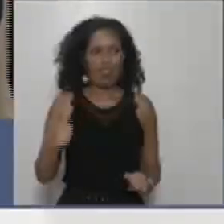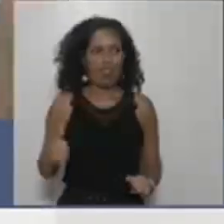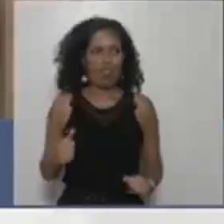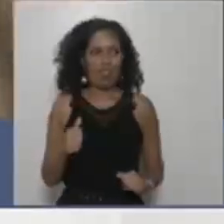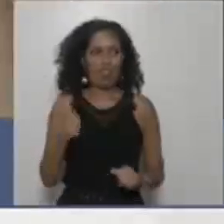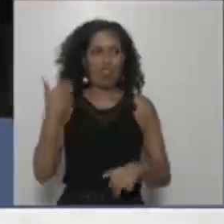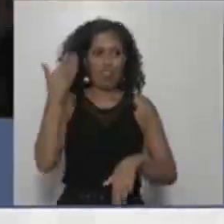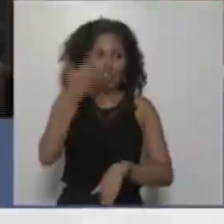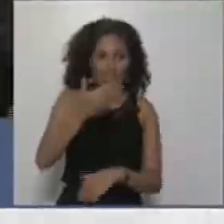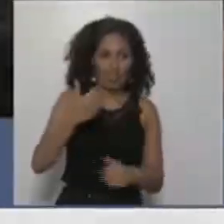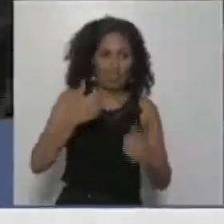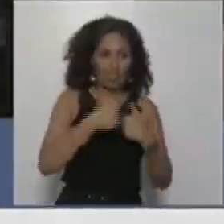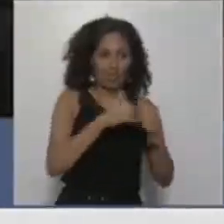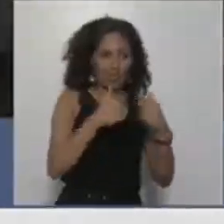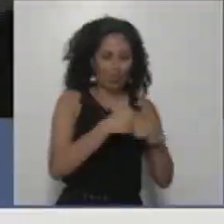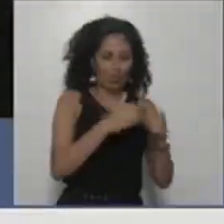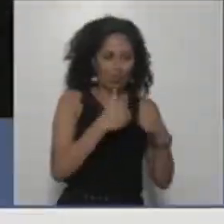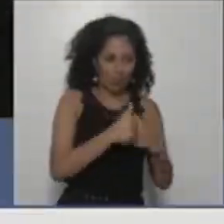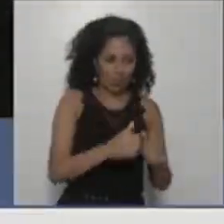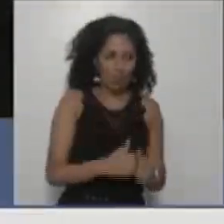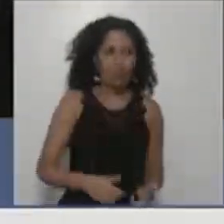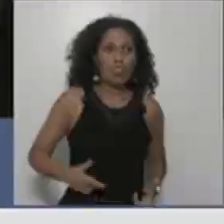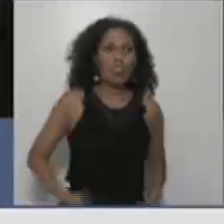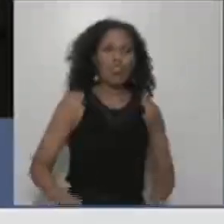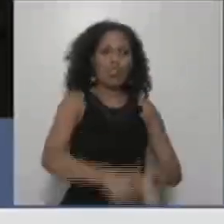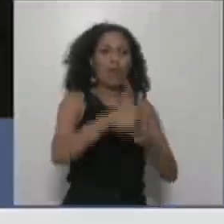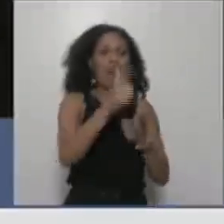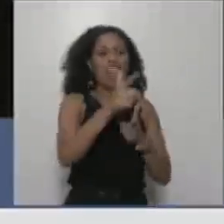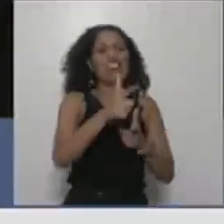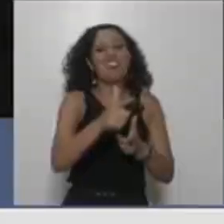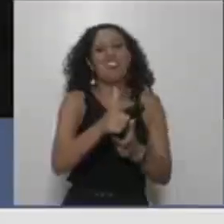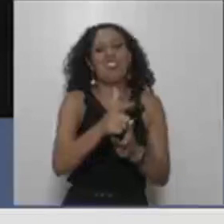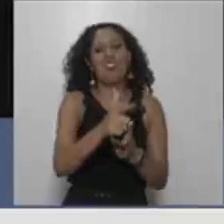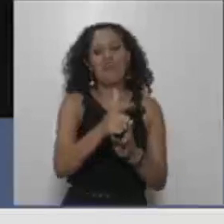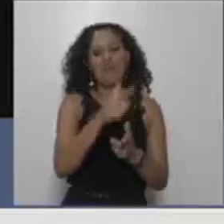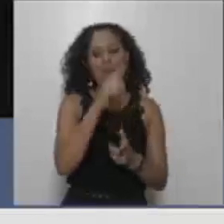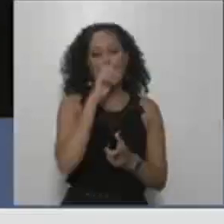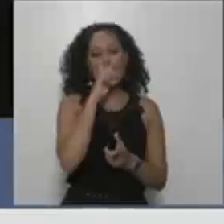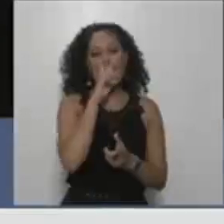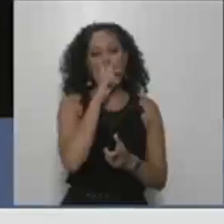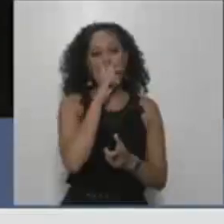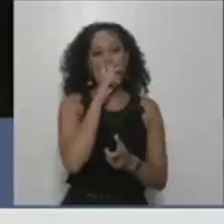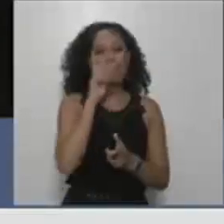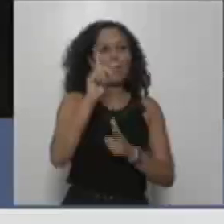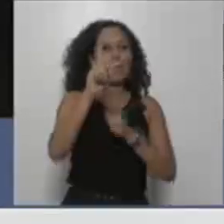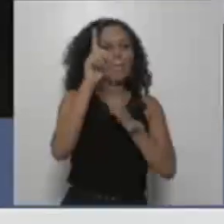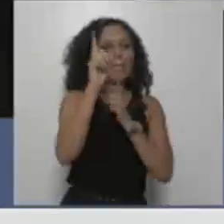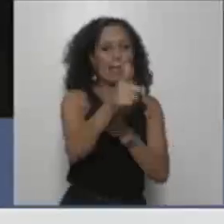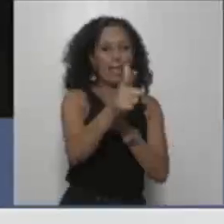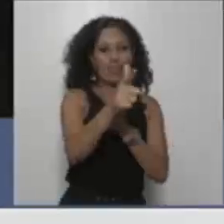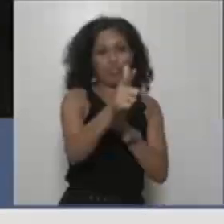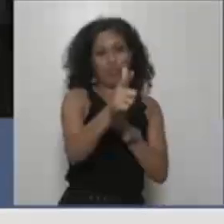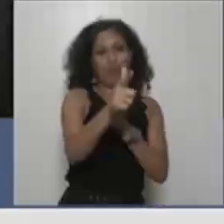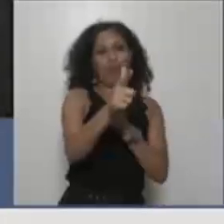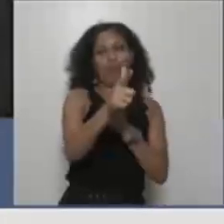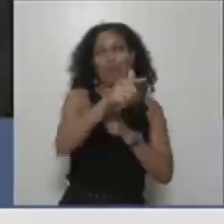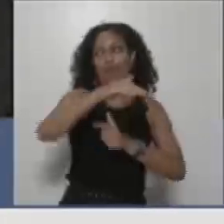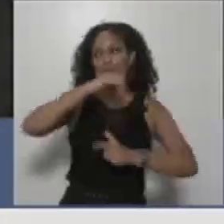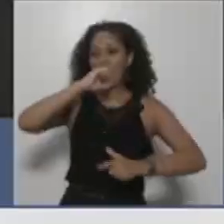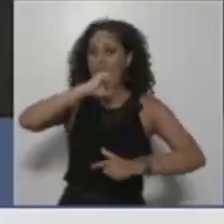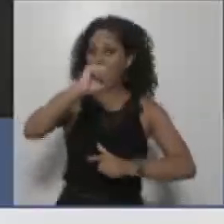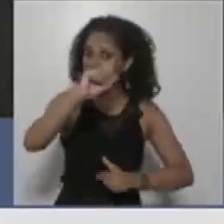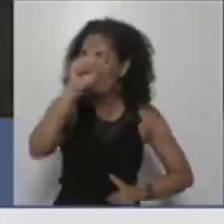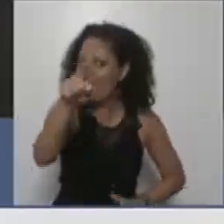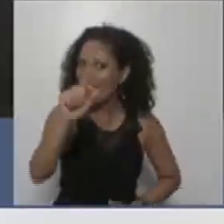vai sofrer assédio, que ela saque a sua arma e dê um tiro na cabeça do bandido, do vagabundo. Alexandre. Pronto. Agora não venha